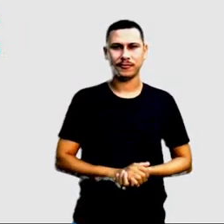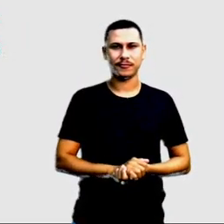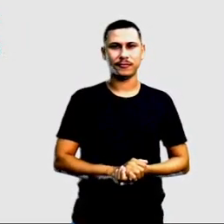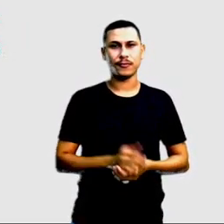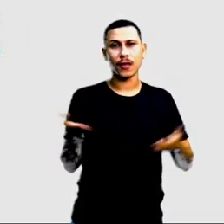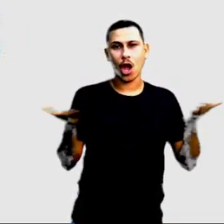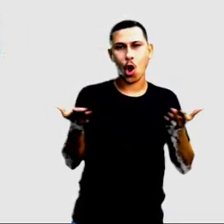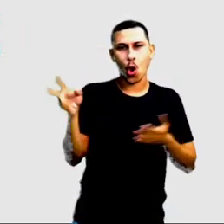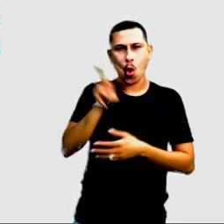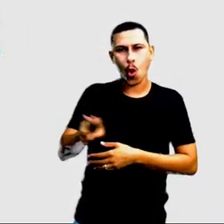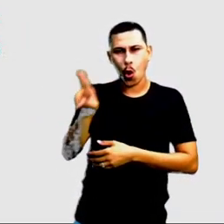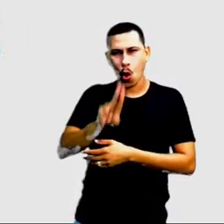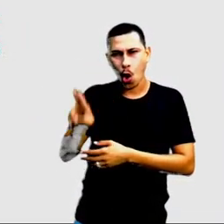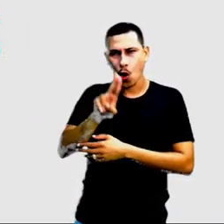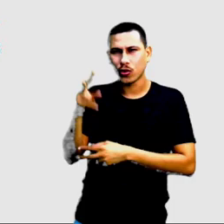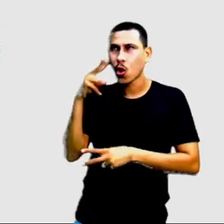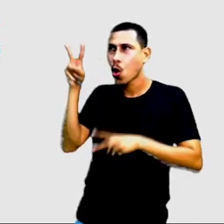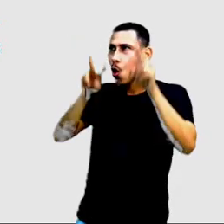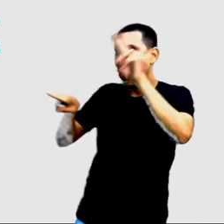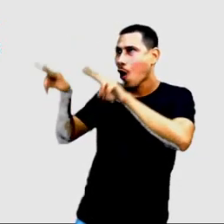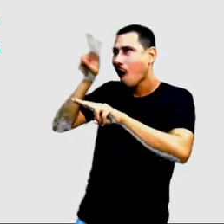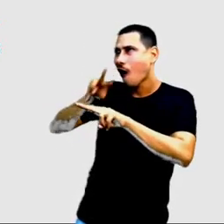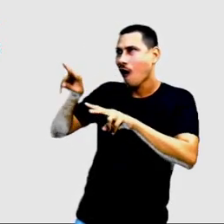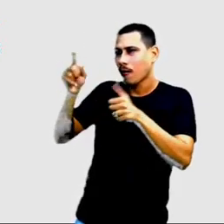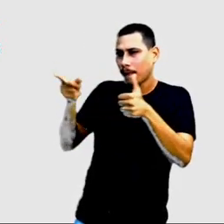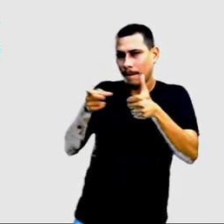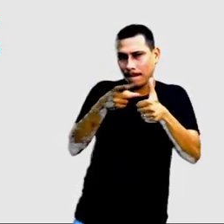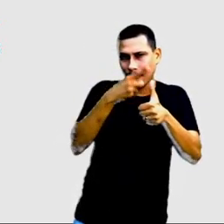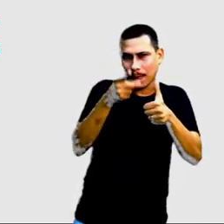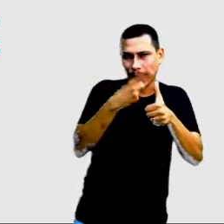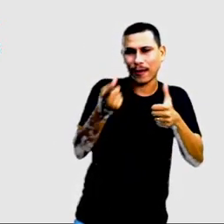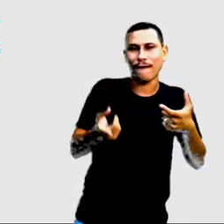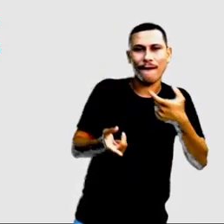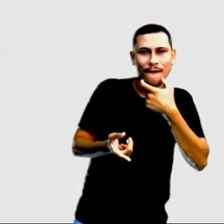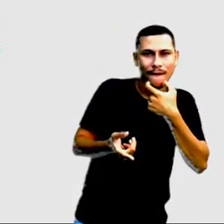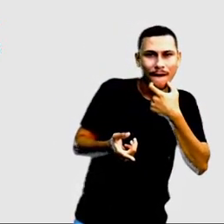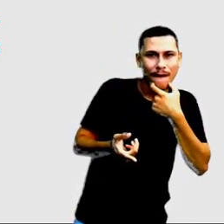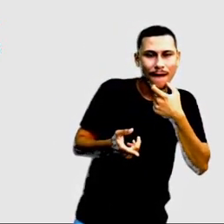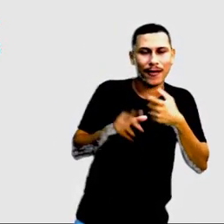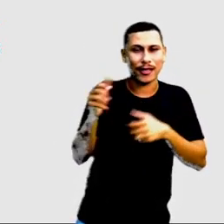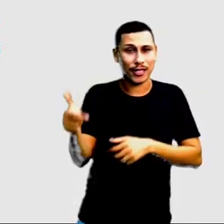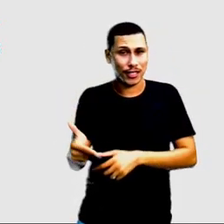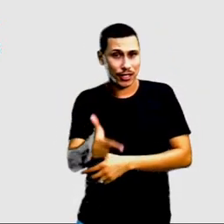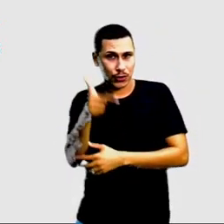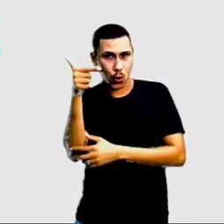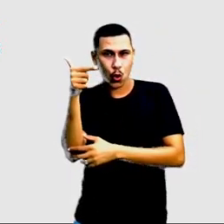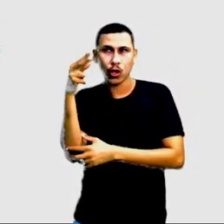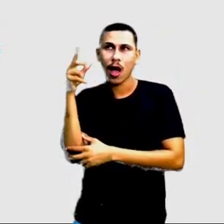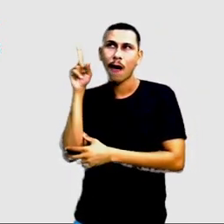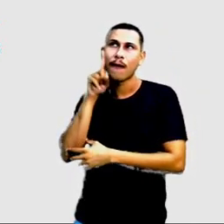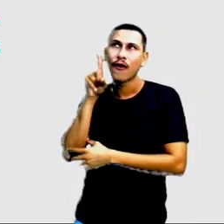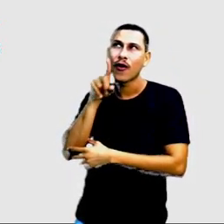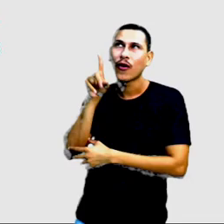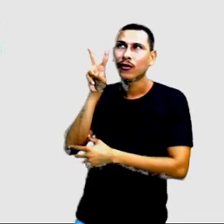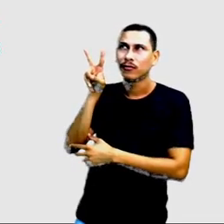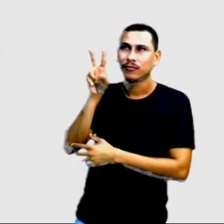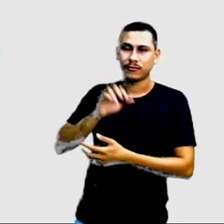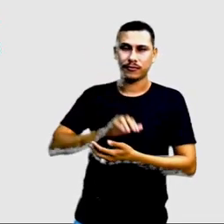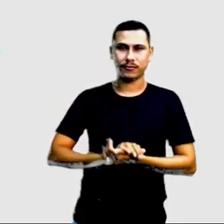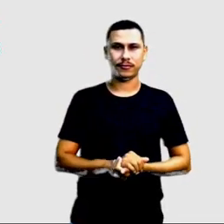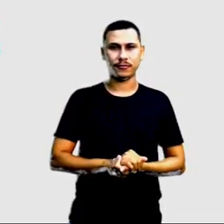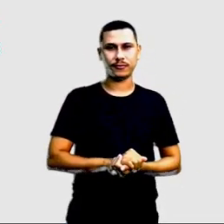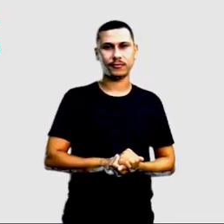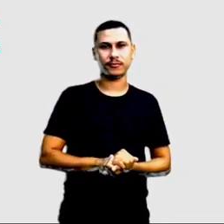agora o car park e o parking lot para estacionamento, tá bom? Temos aqui